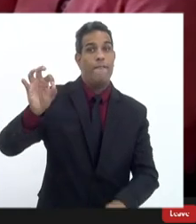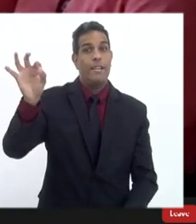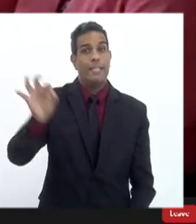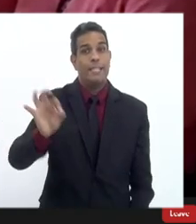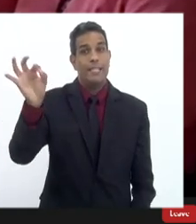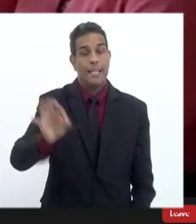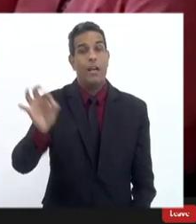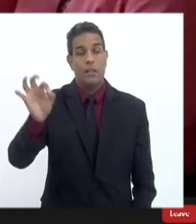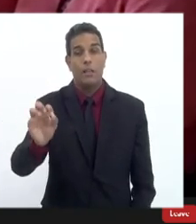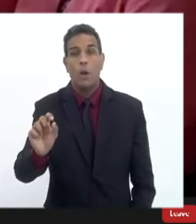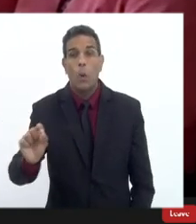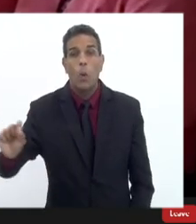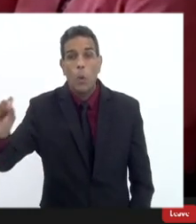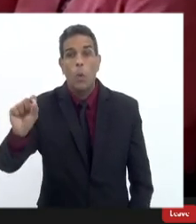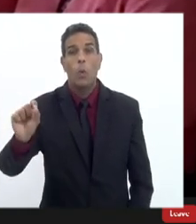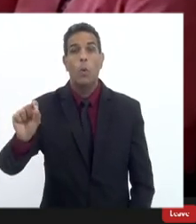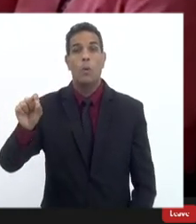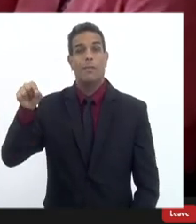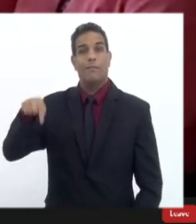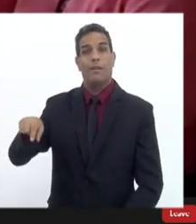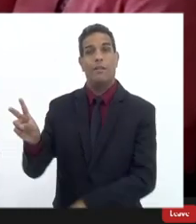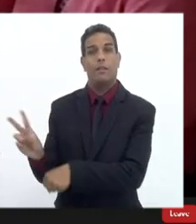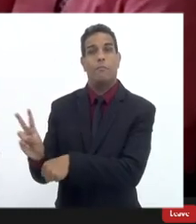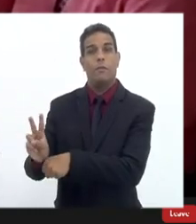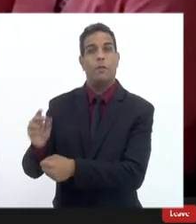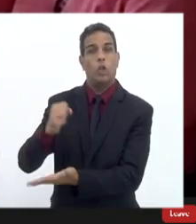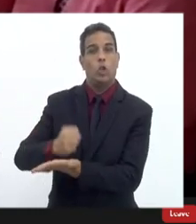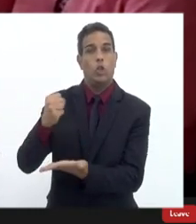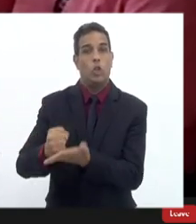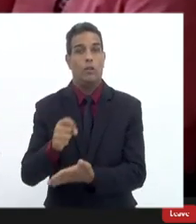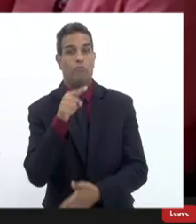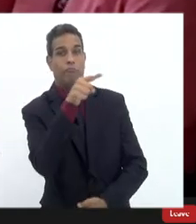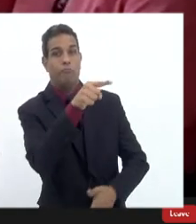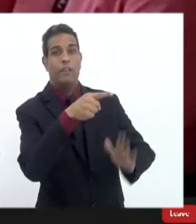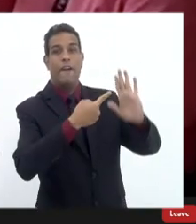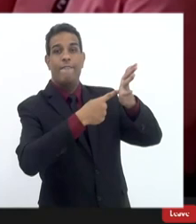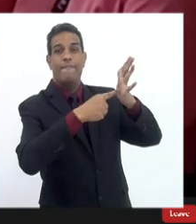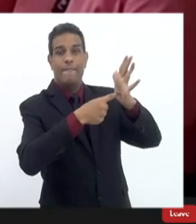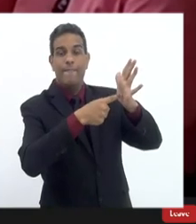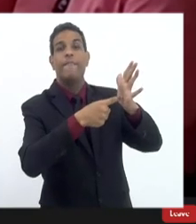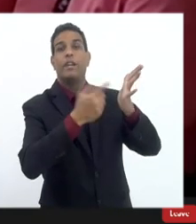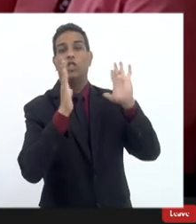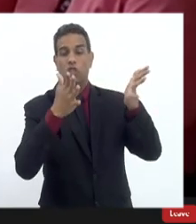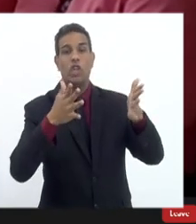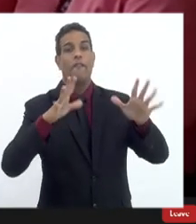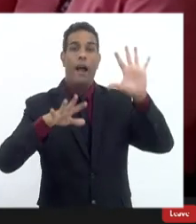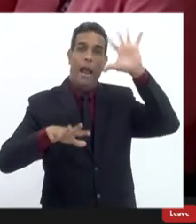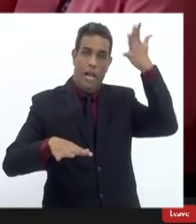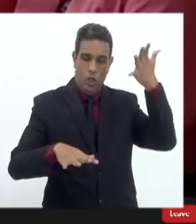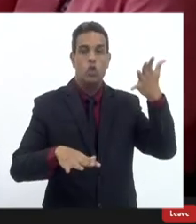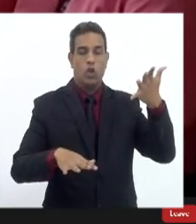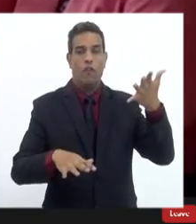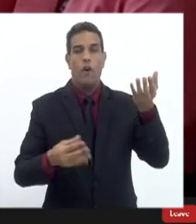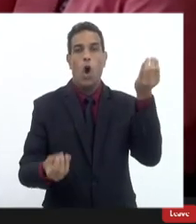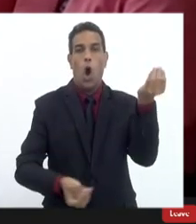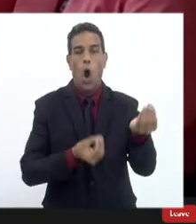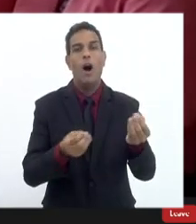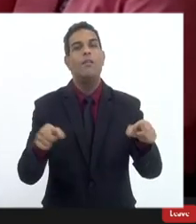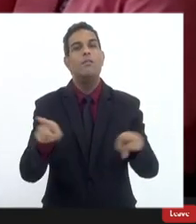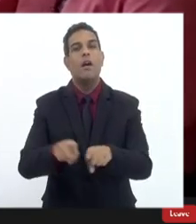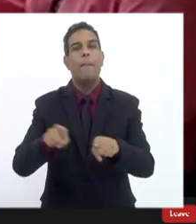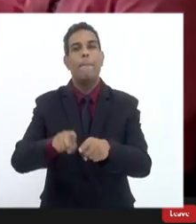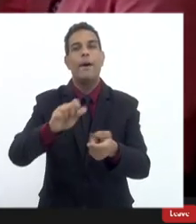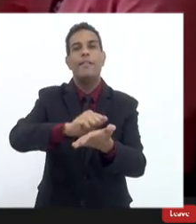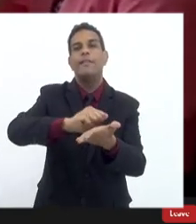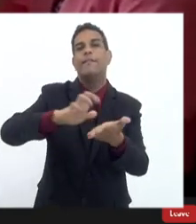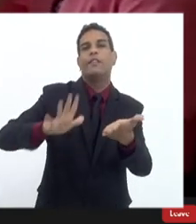contrato da portaria. Ventilação, a gente está estudando isso, certo? E a questão